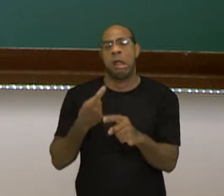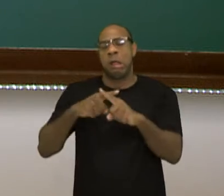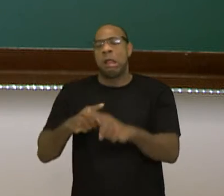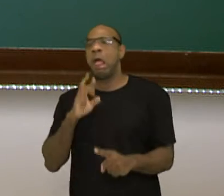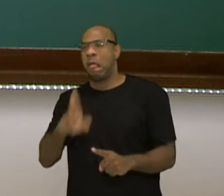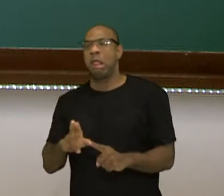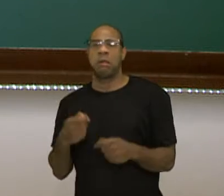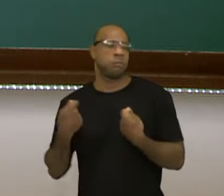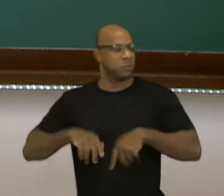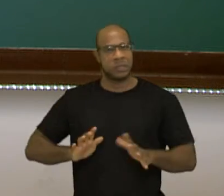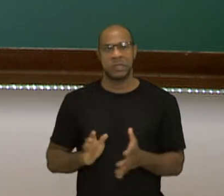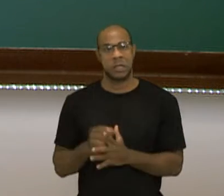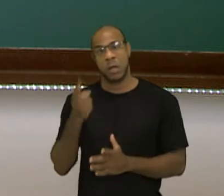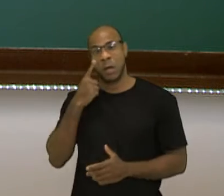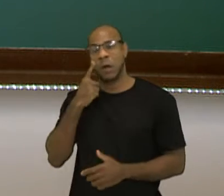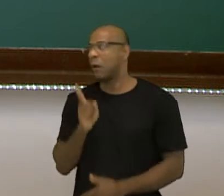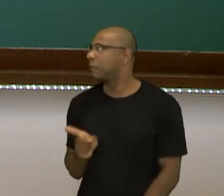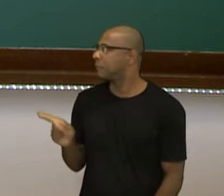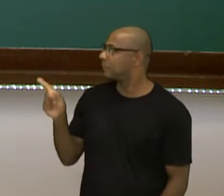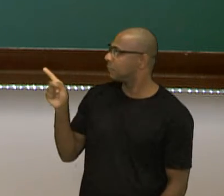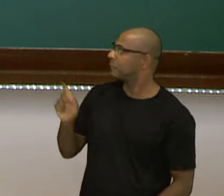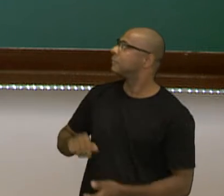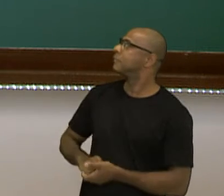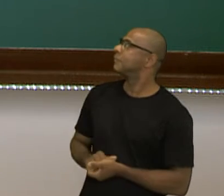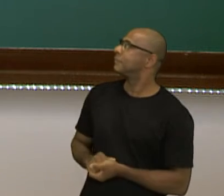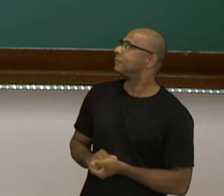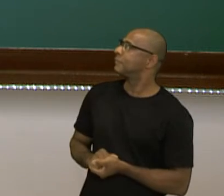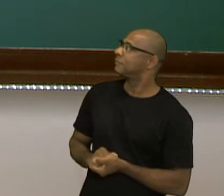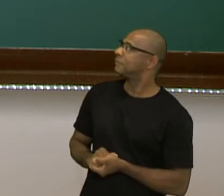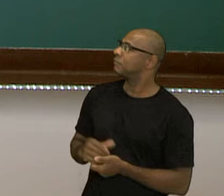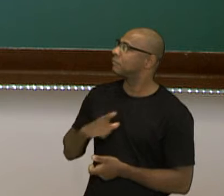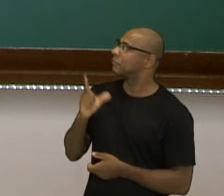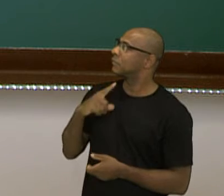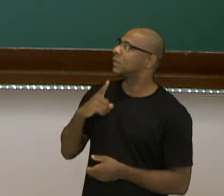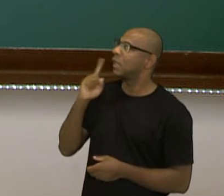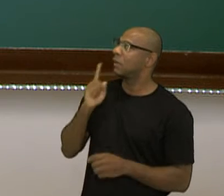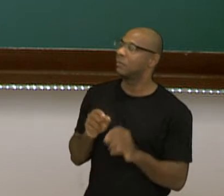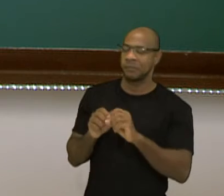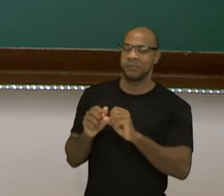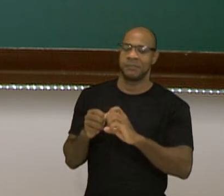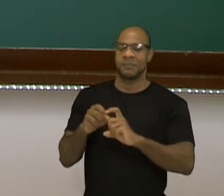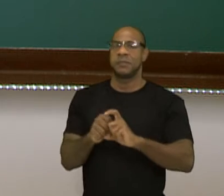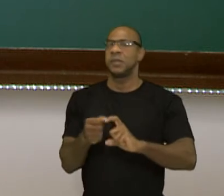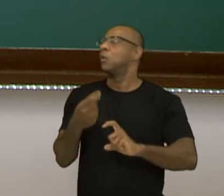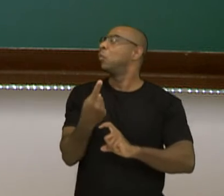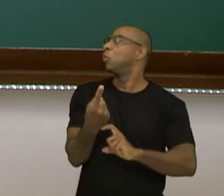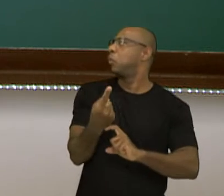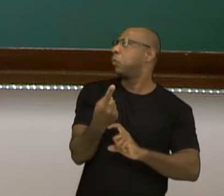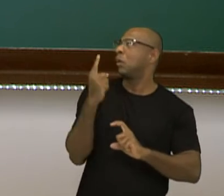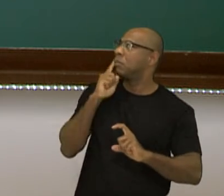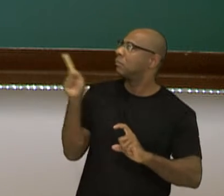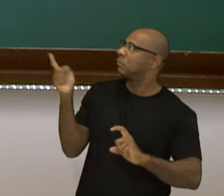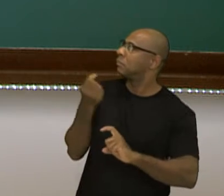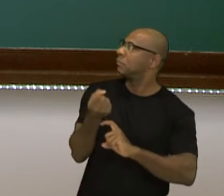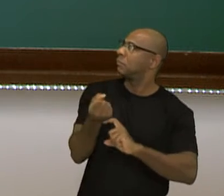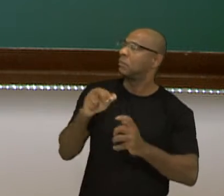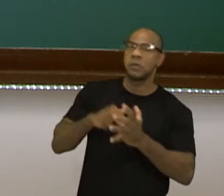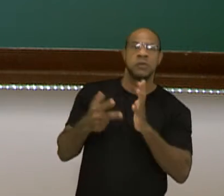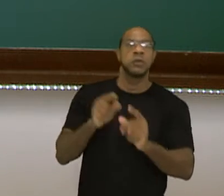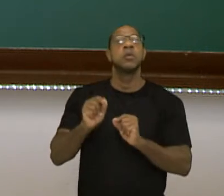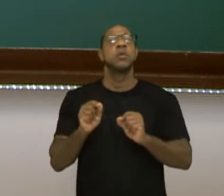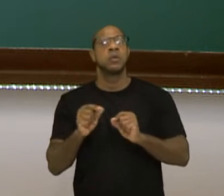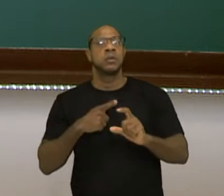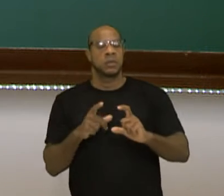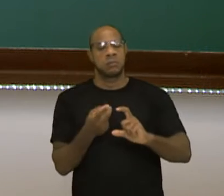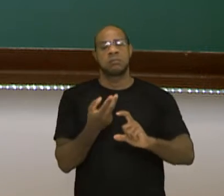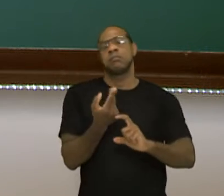no resultado. Venham comigo aqui, ó. Quando eu tenho o expoente 1, bom, se eu tenho o expoente 1, está significando que eu tenho